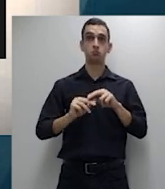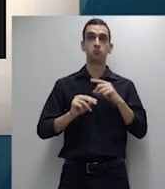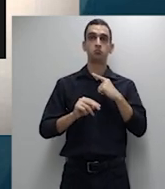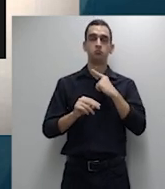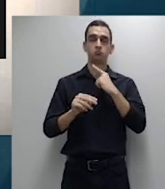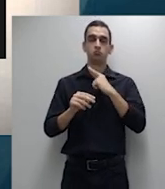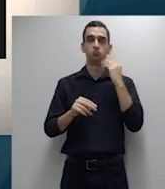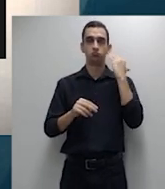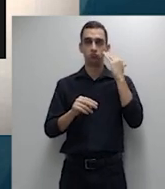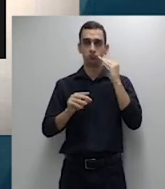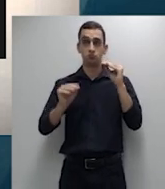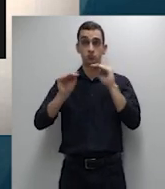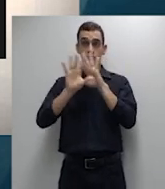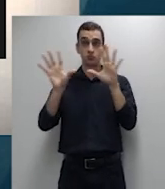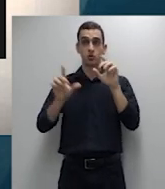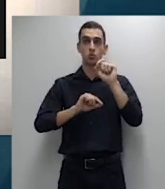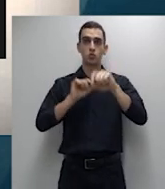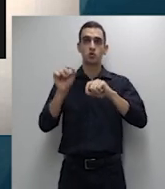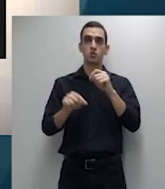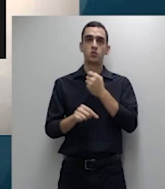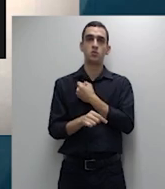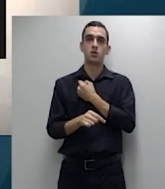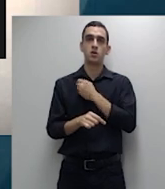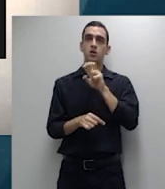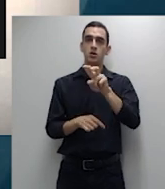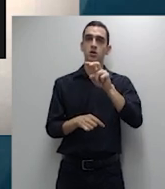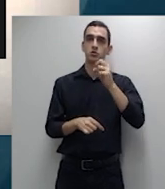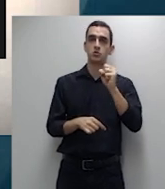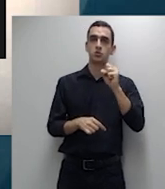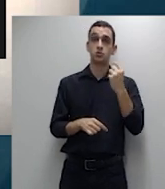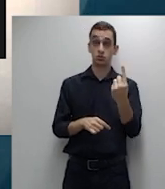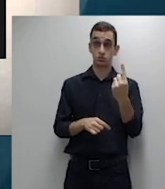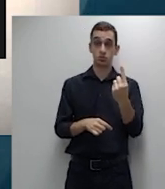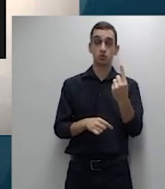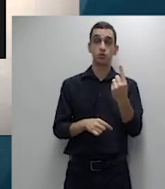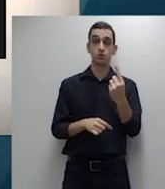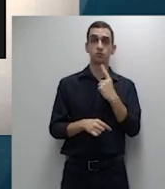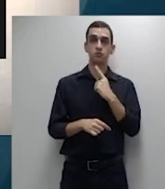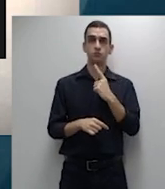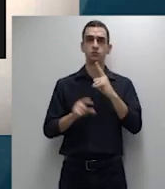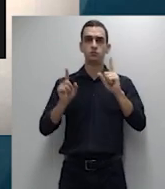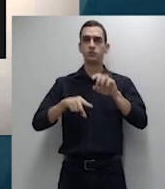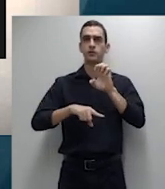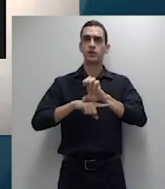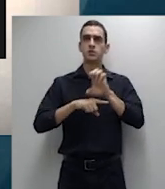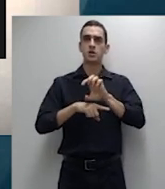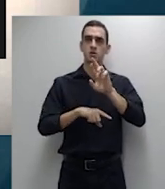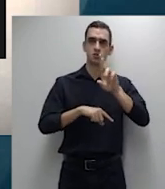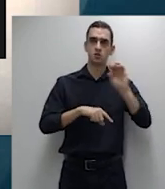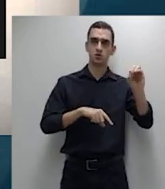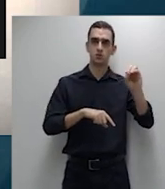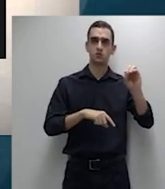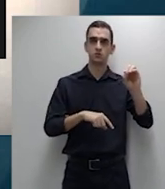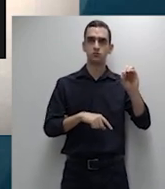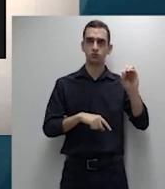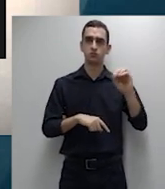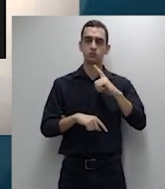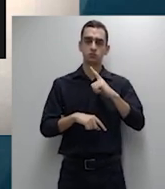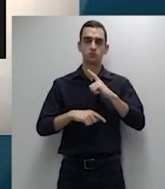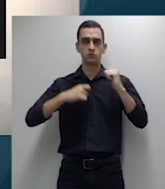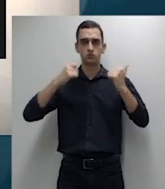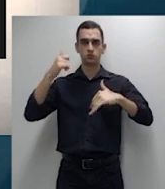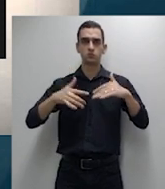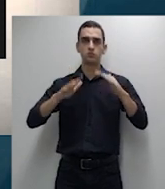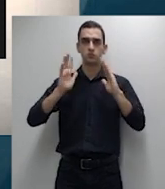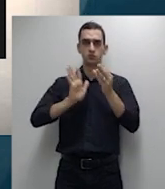recurso ordinário nº o meu 497 de Rondônia é o tema 26 um segundo o qual